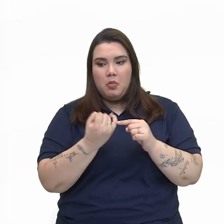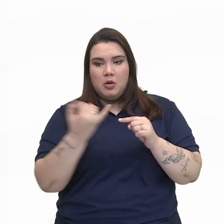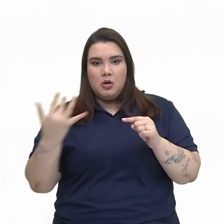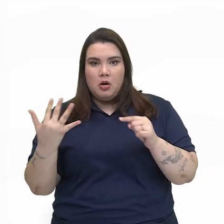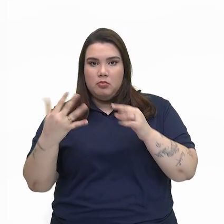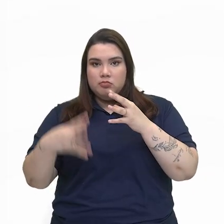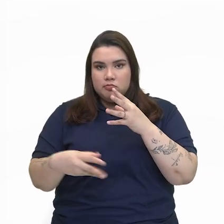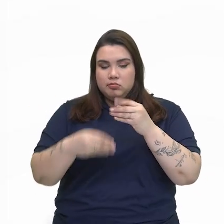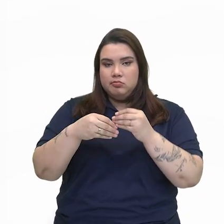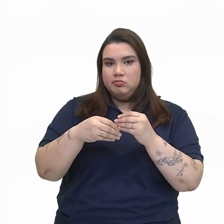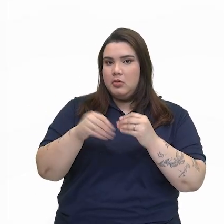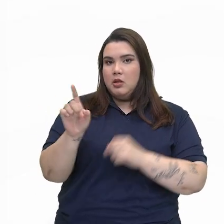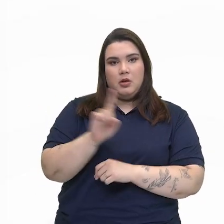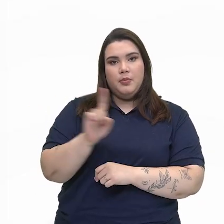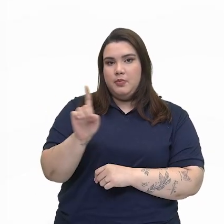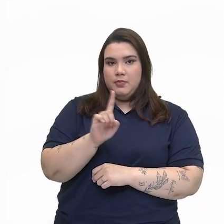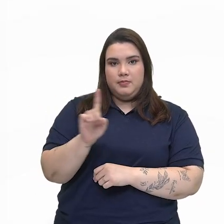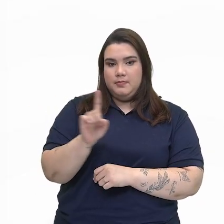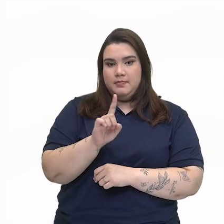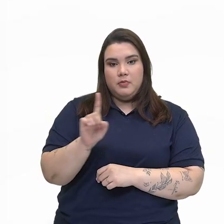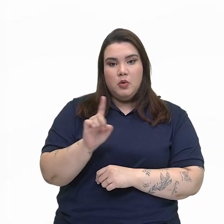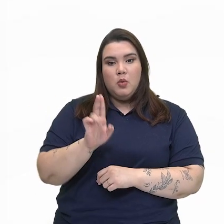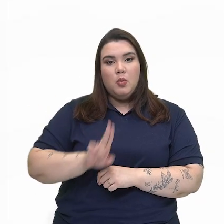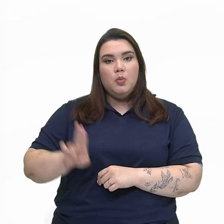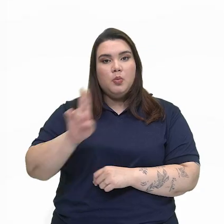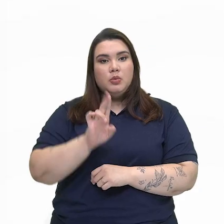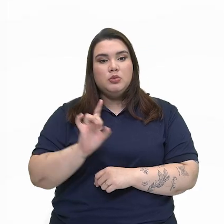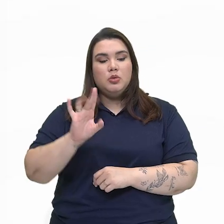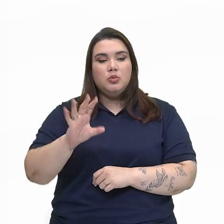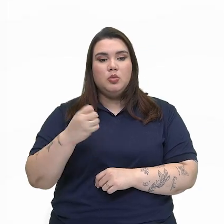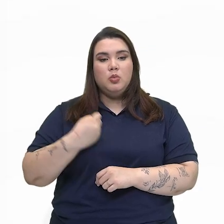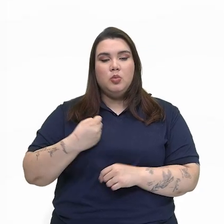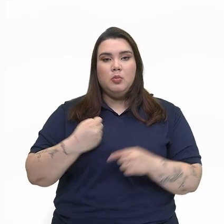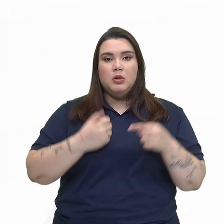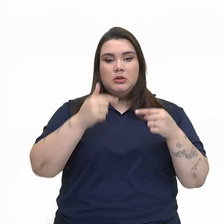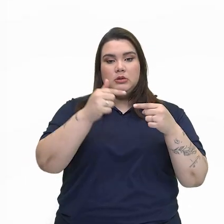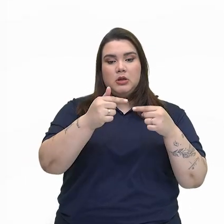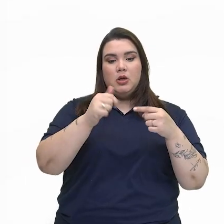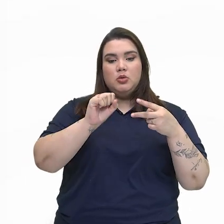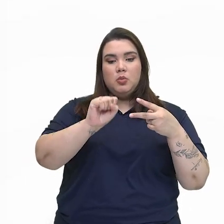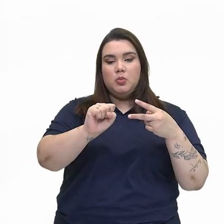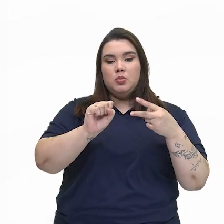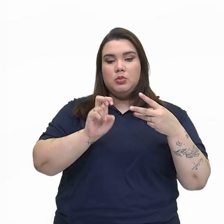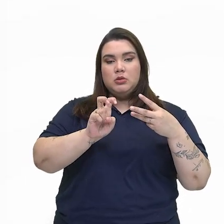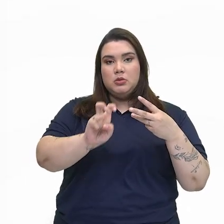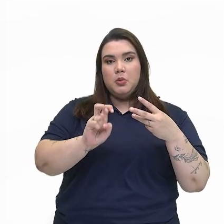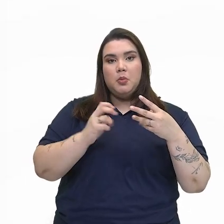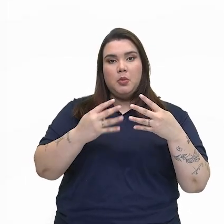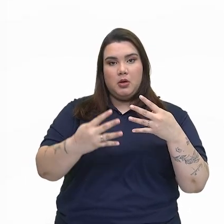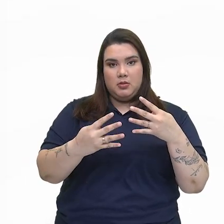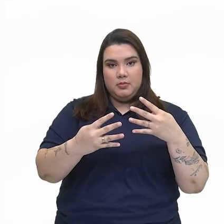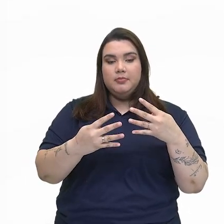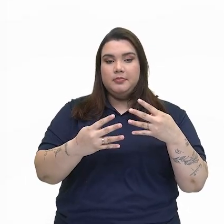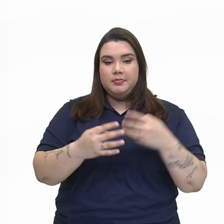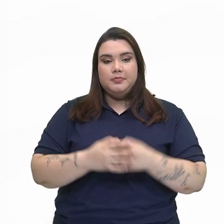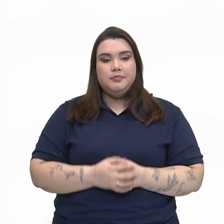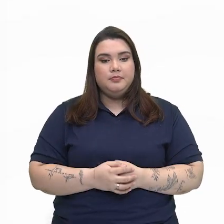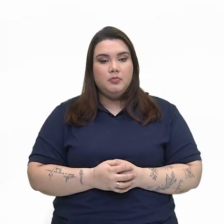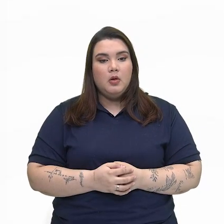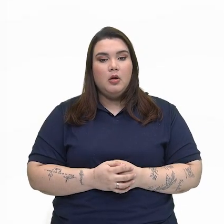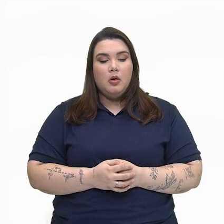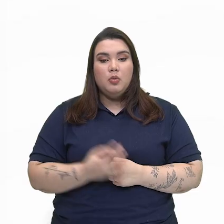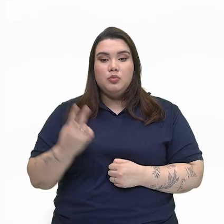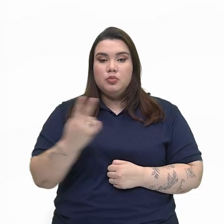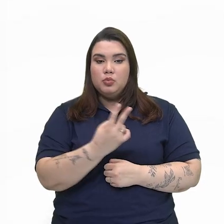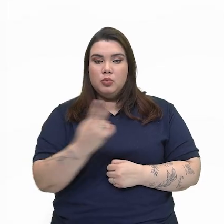significativos. Eu uso só os números que estão ali, o 7, 8, 5, 4. Ambos, né,